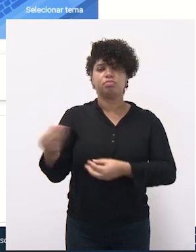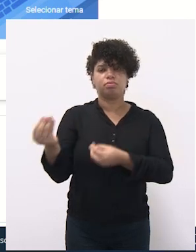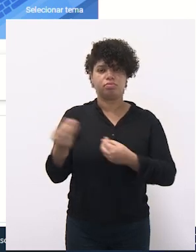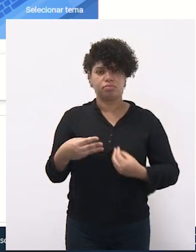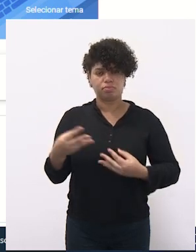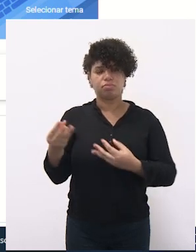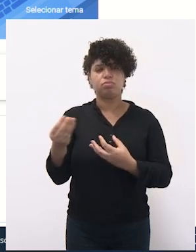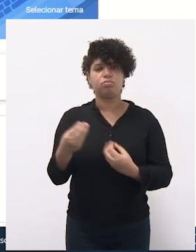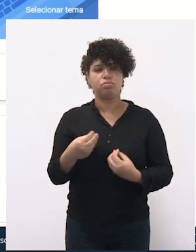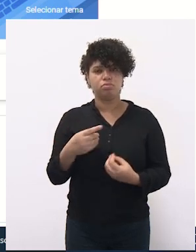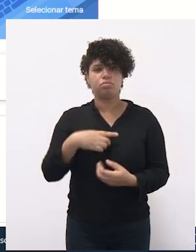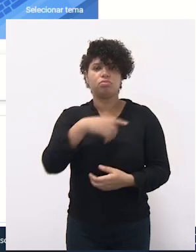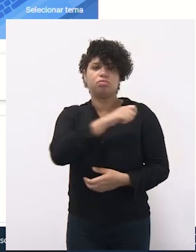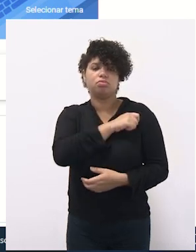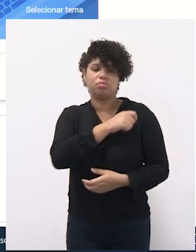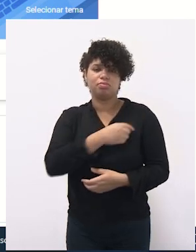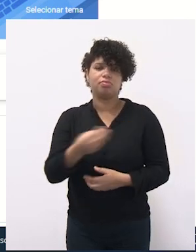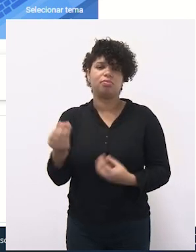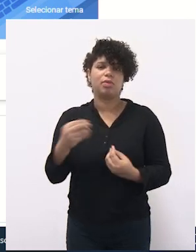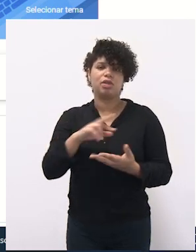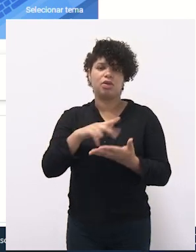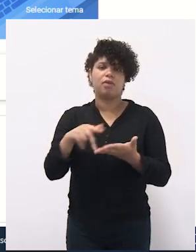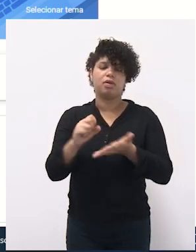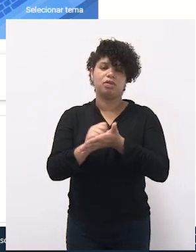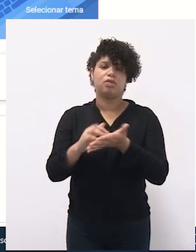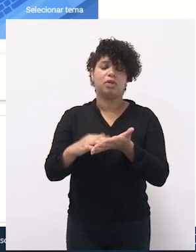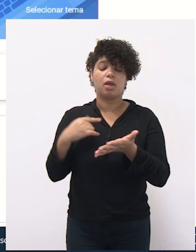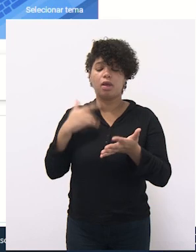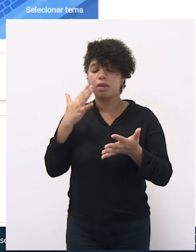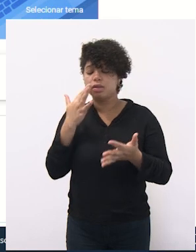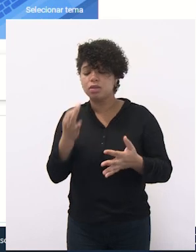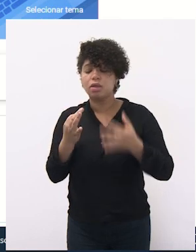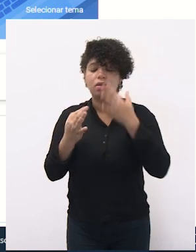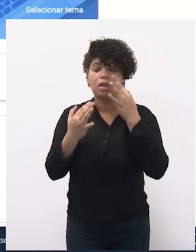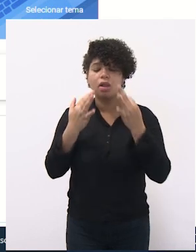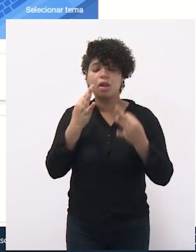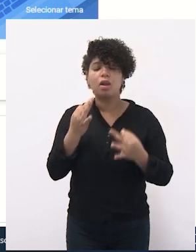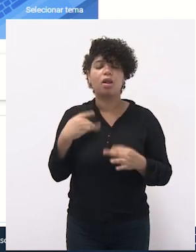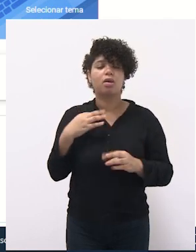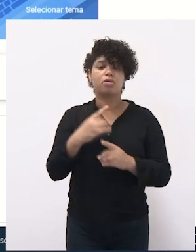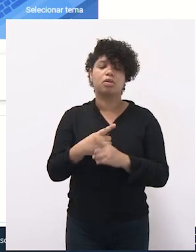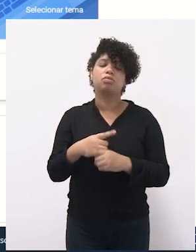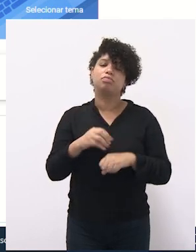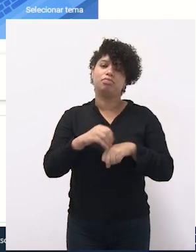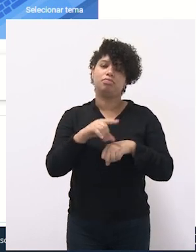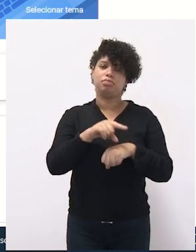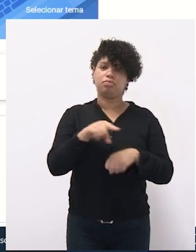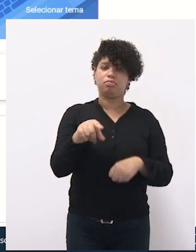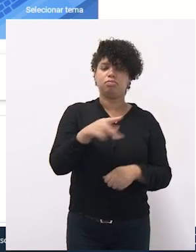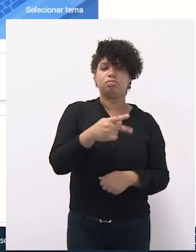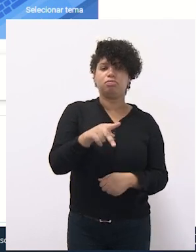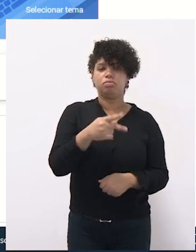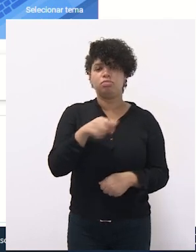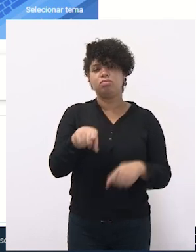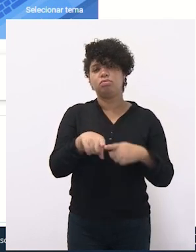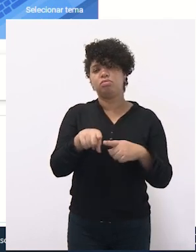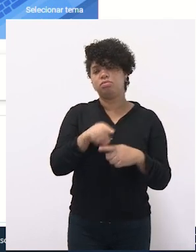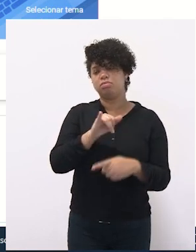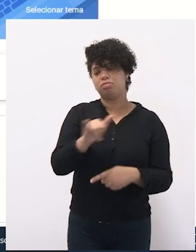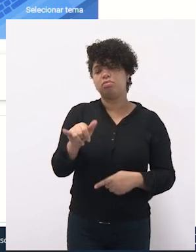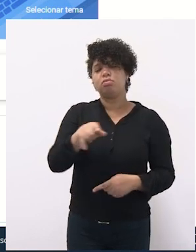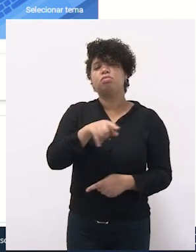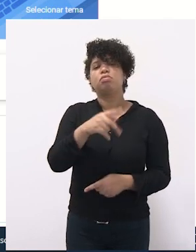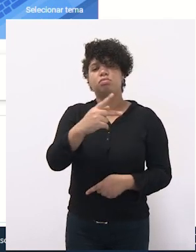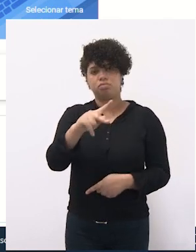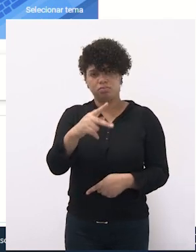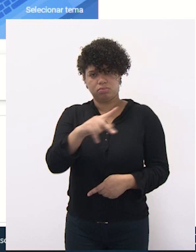Então, os alunos estão sempre enviando os trabalhos, então eu sempre fico ligado. Então, professores, aconselhem aí também os seus alunos a